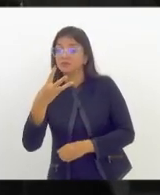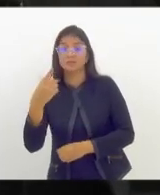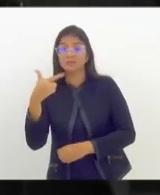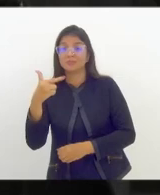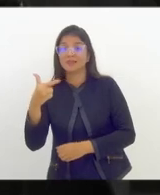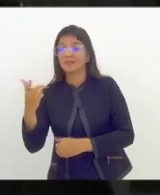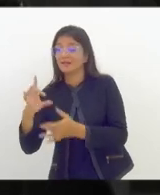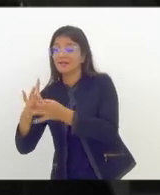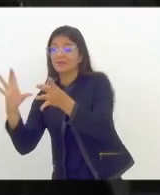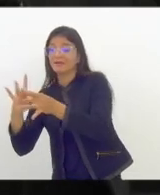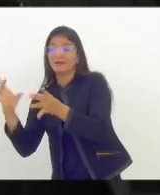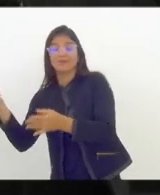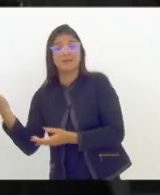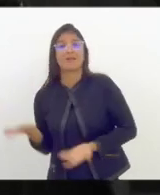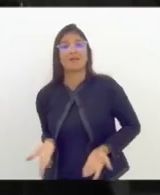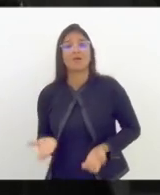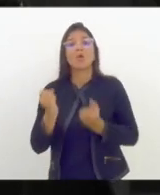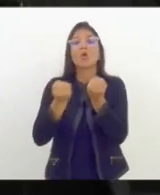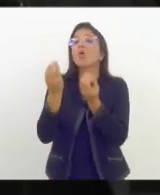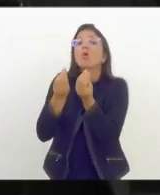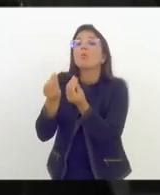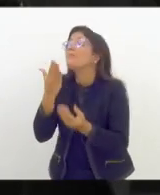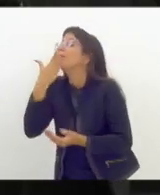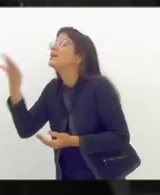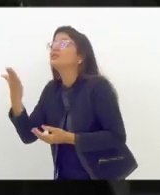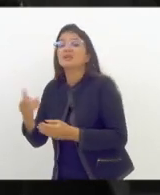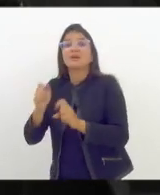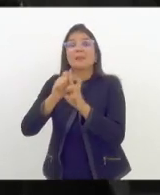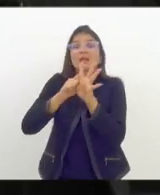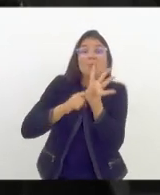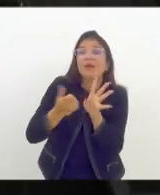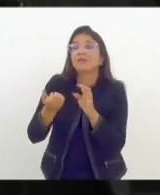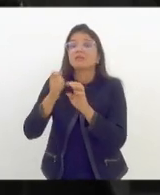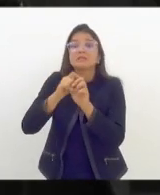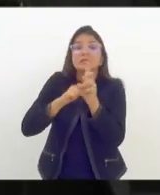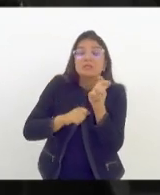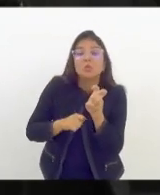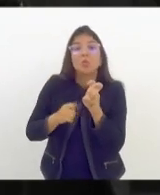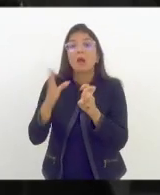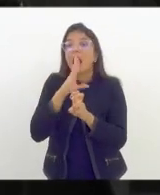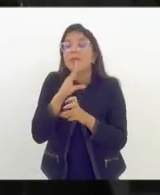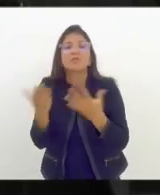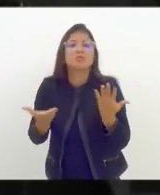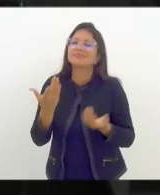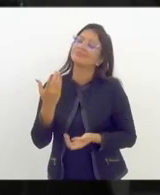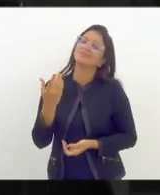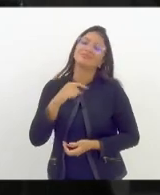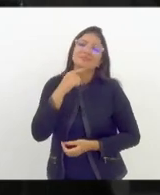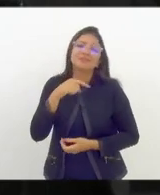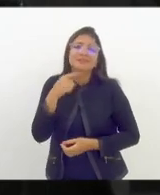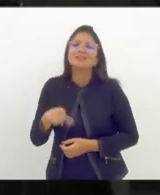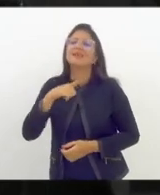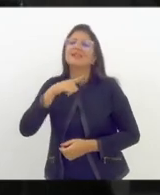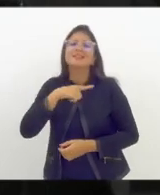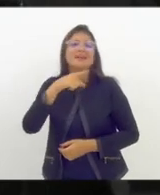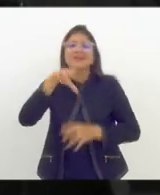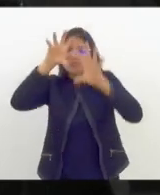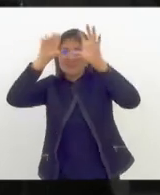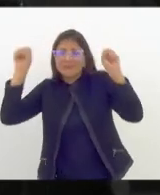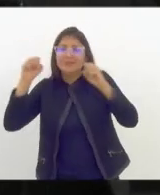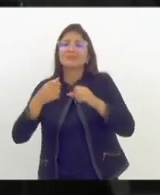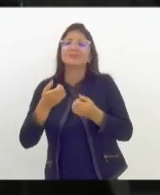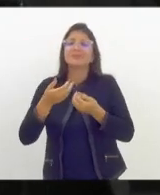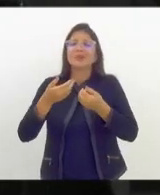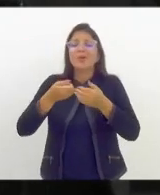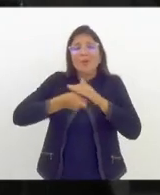vigência. E não haverá tempo de licitar em 4 meses, em 5 meses. Porque isso vai ver edital, tem tribunal de contas, vai ter